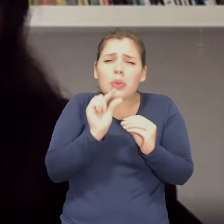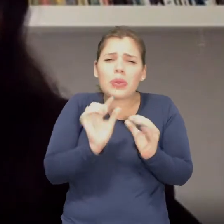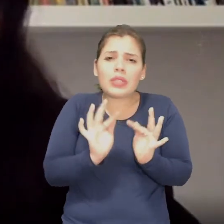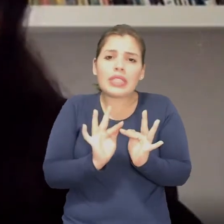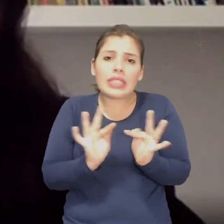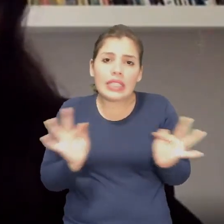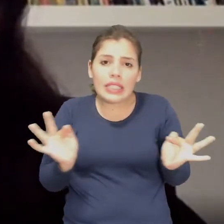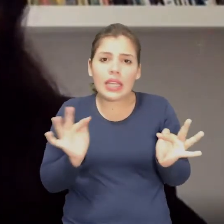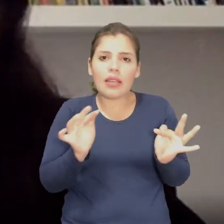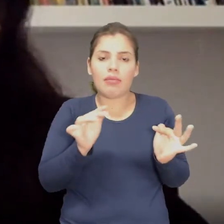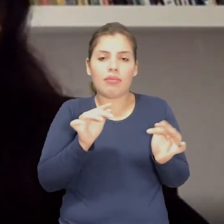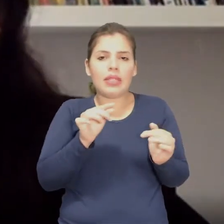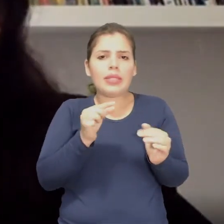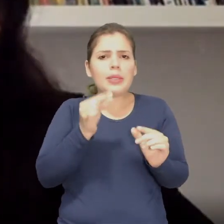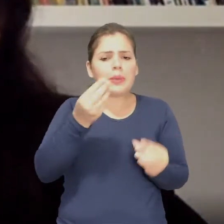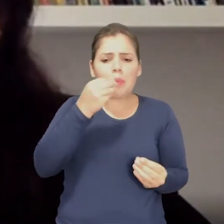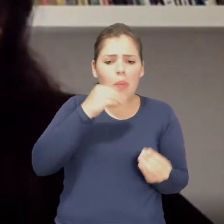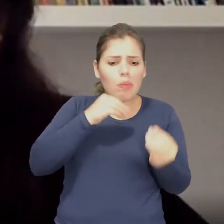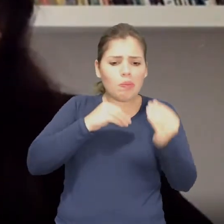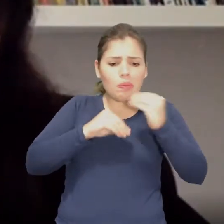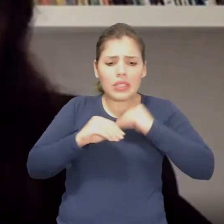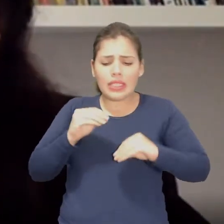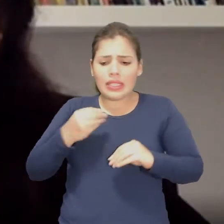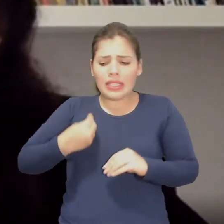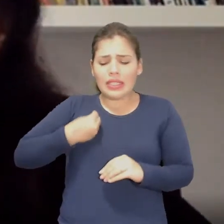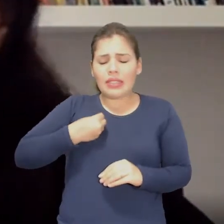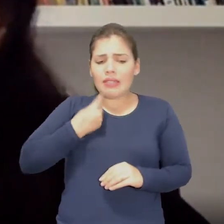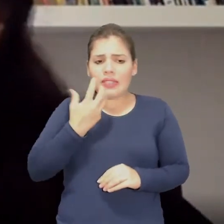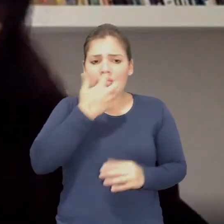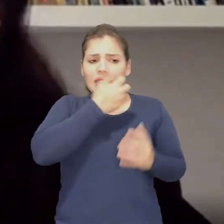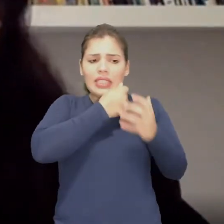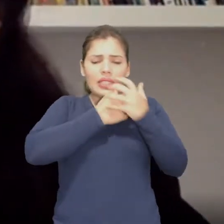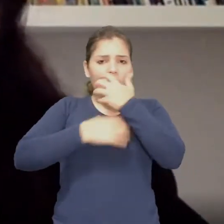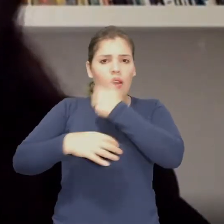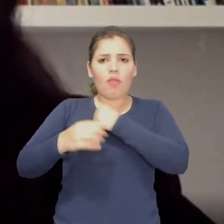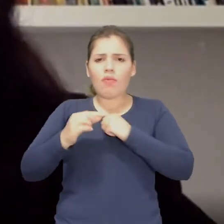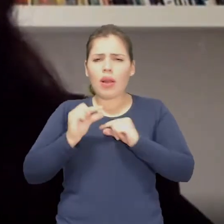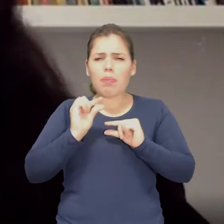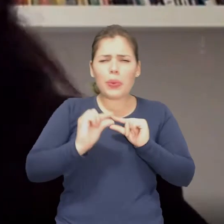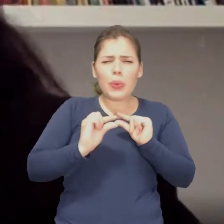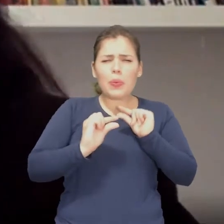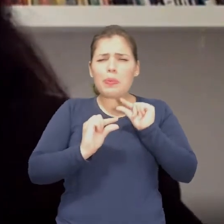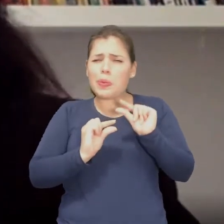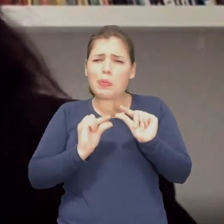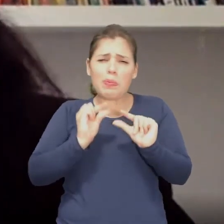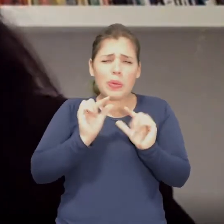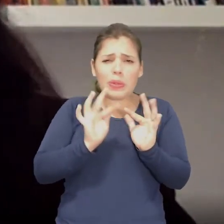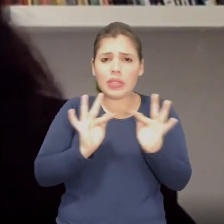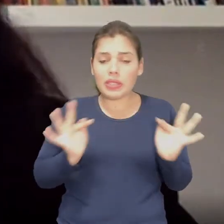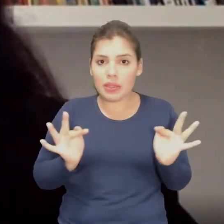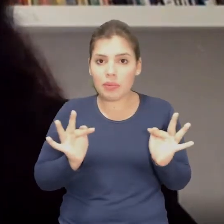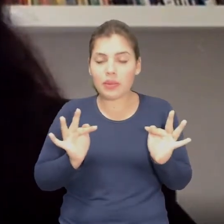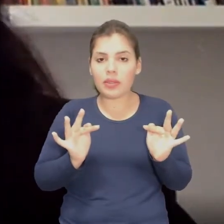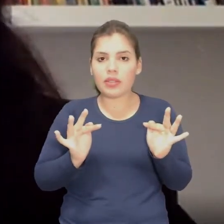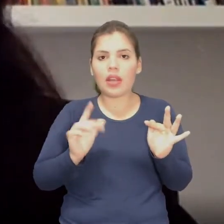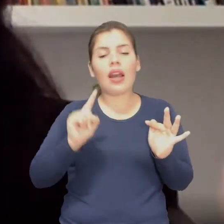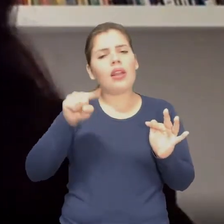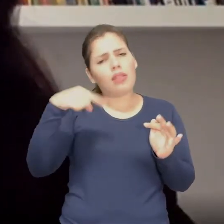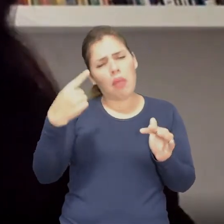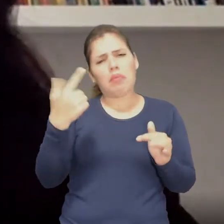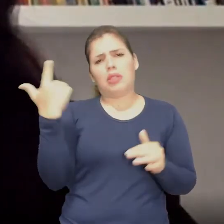enquanto eles estavam confinados, comendo muito pouco só para sobreviver. Depois, esses homens saíram dali